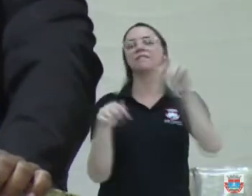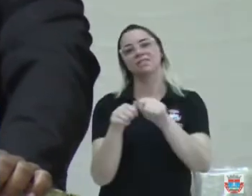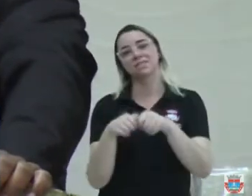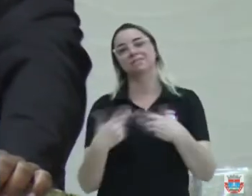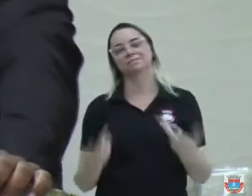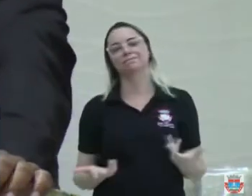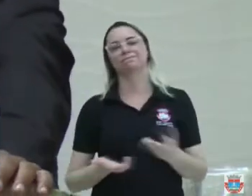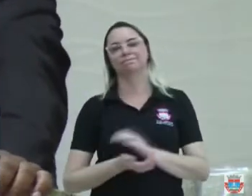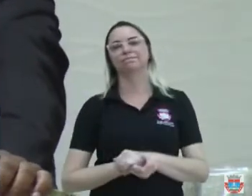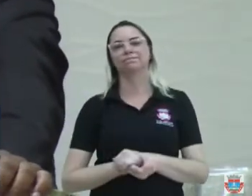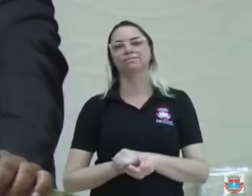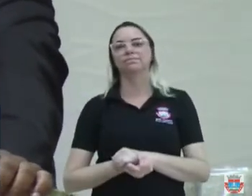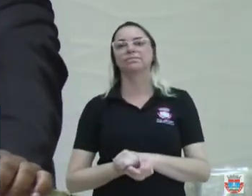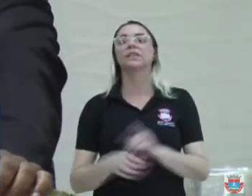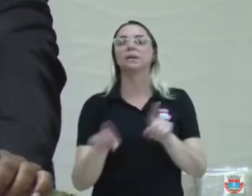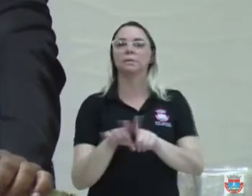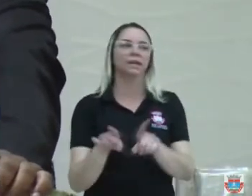Quanto às estradas,